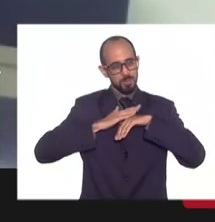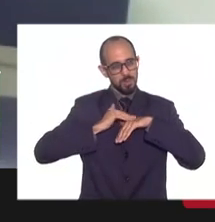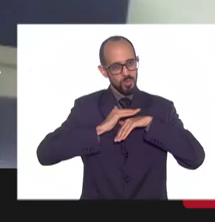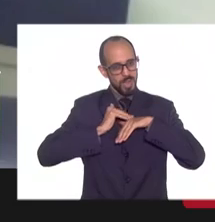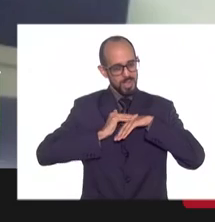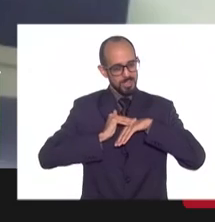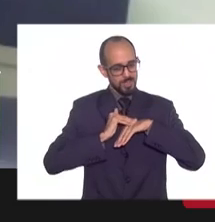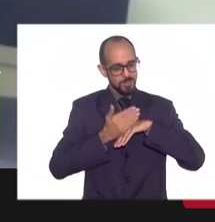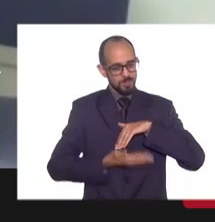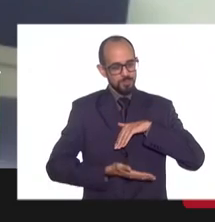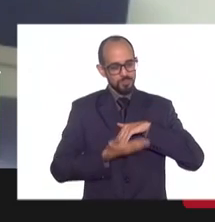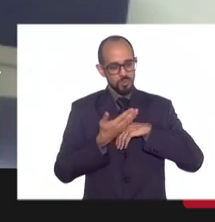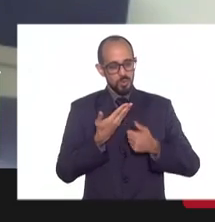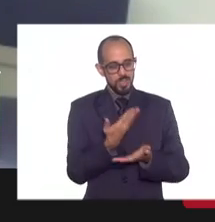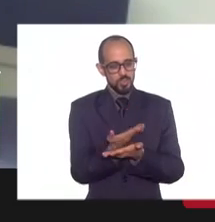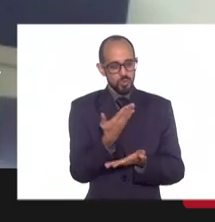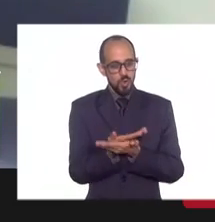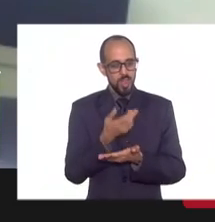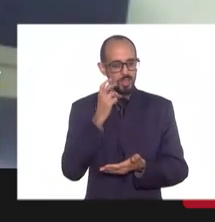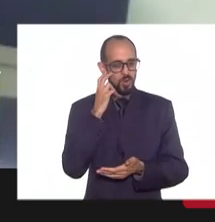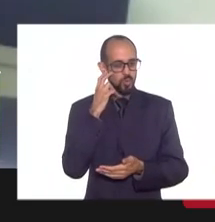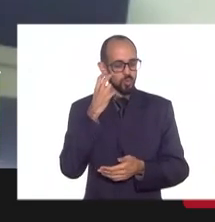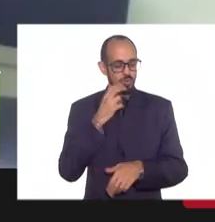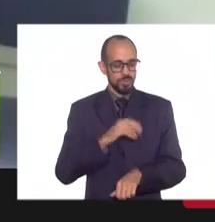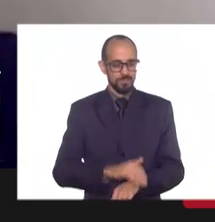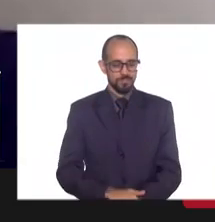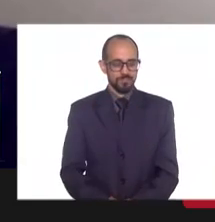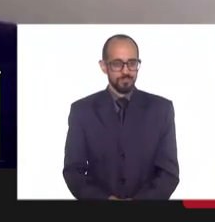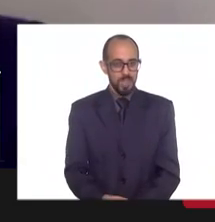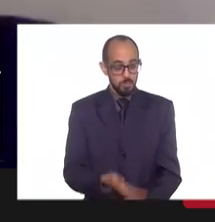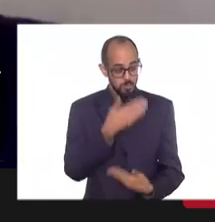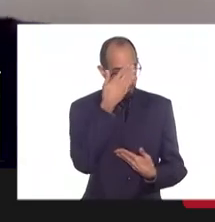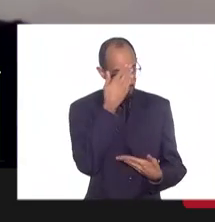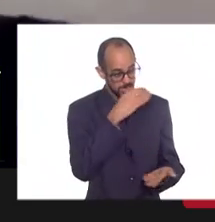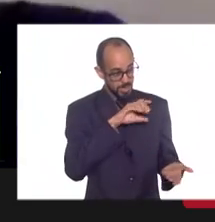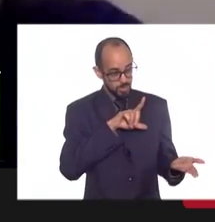a escola a escola cultura obrigada